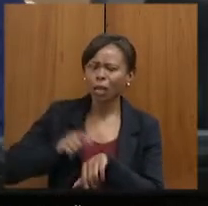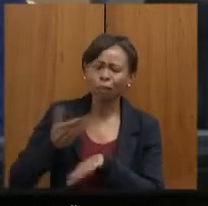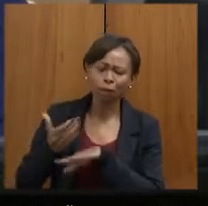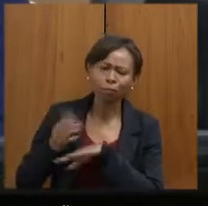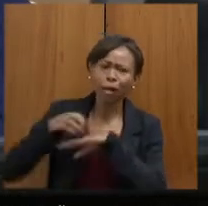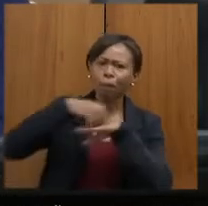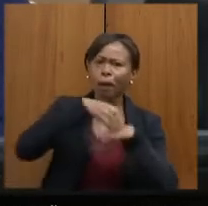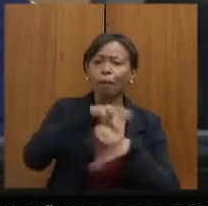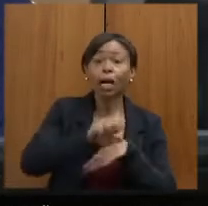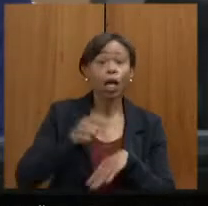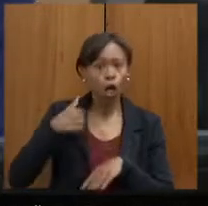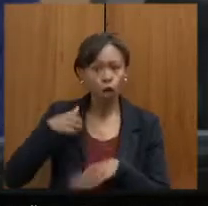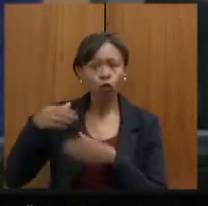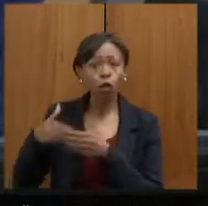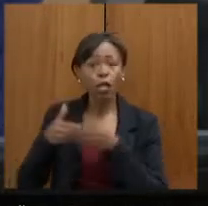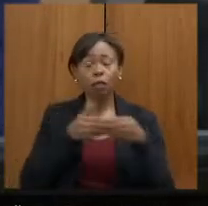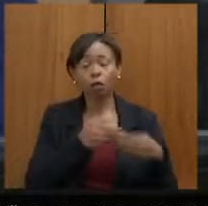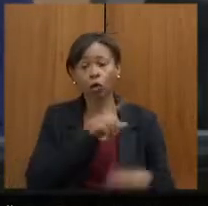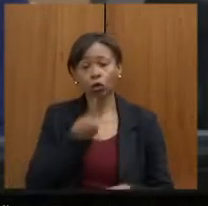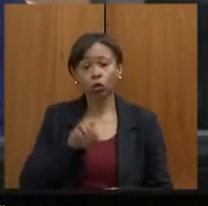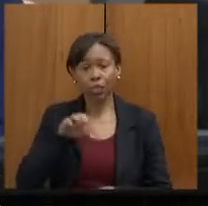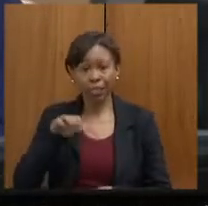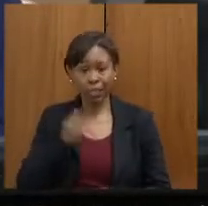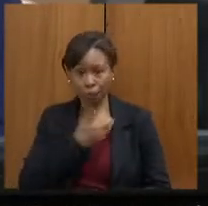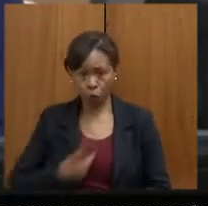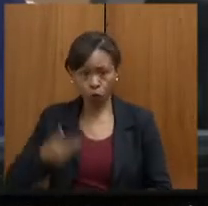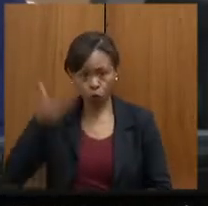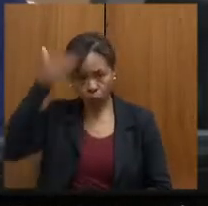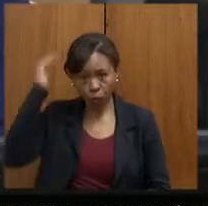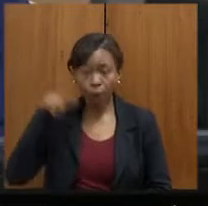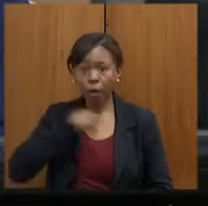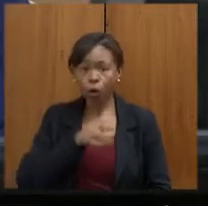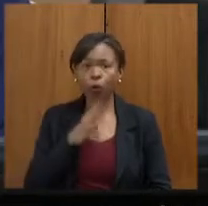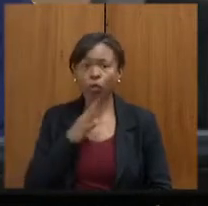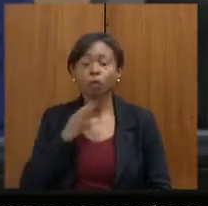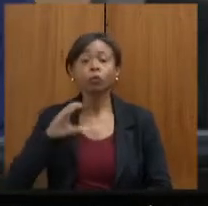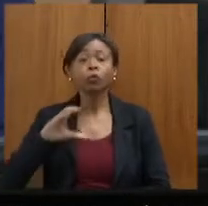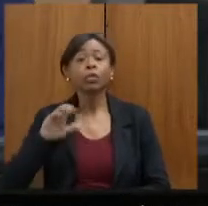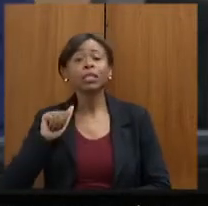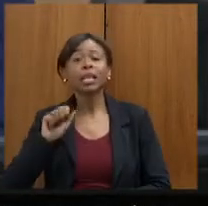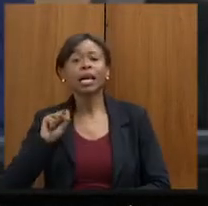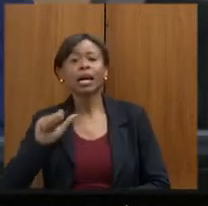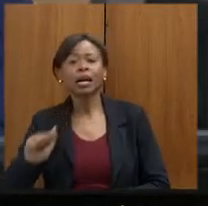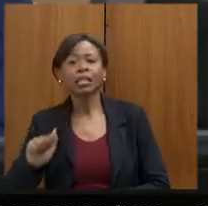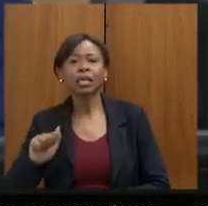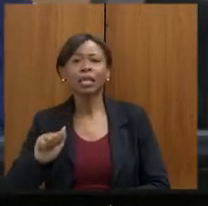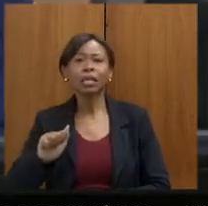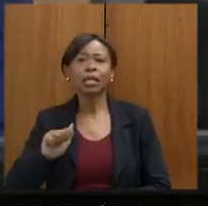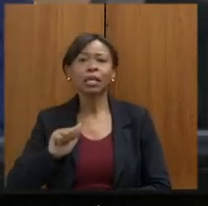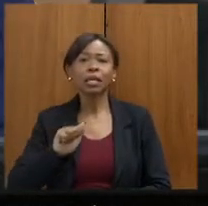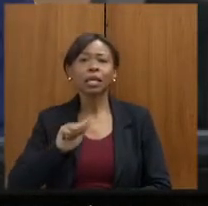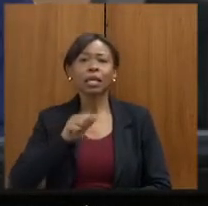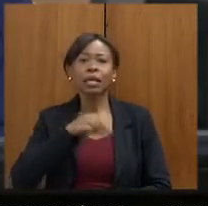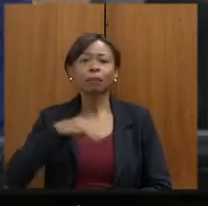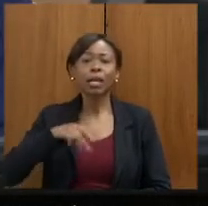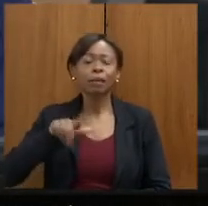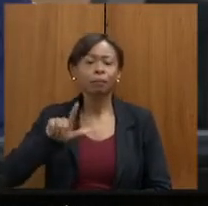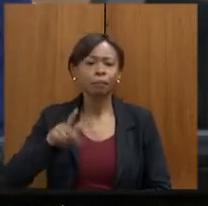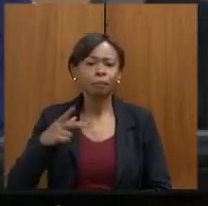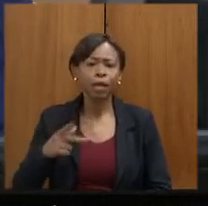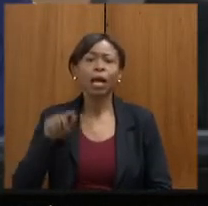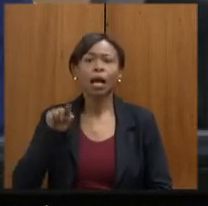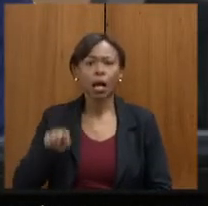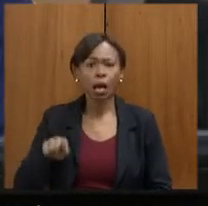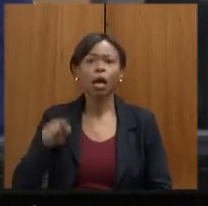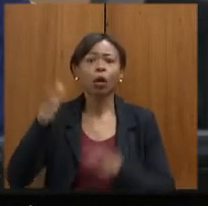leva o governador Romeu Zema para conhecer o CEASA o mlp né Ele é o espelho do que a gente